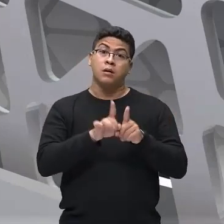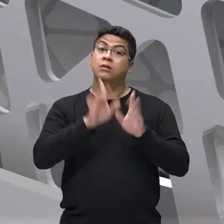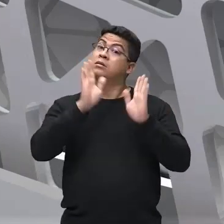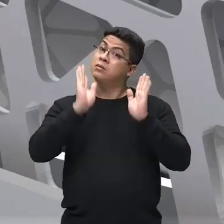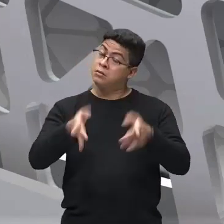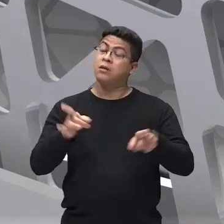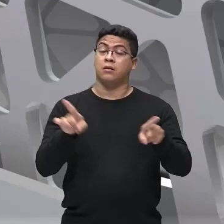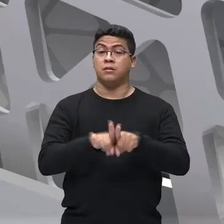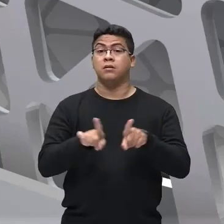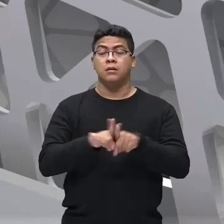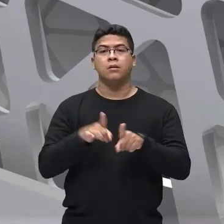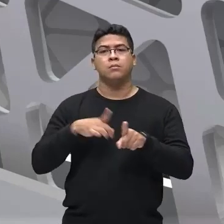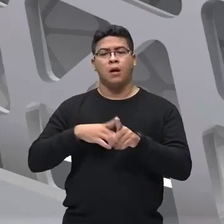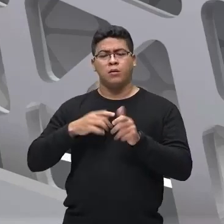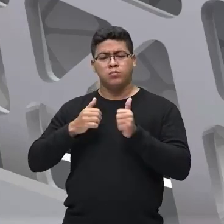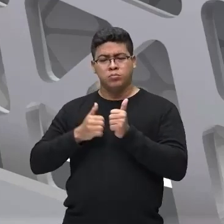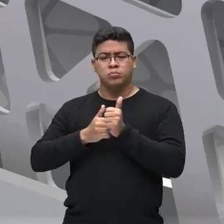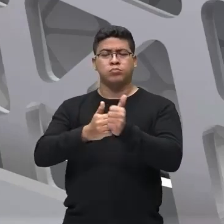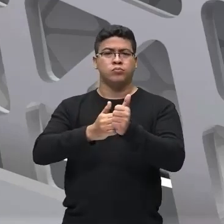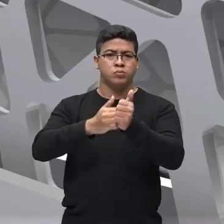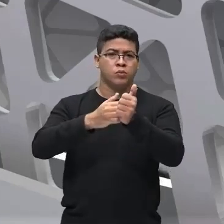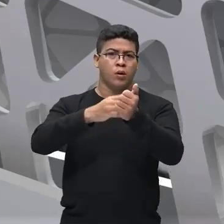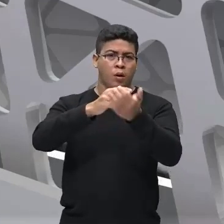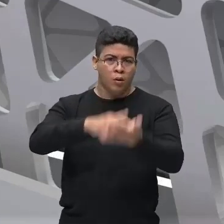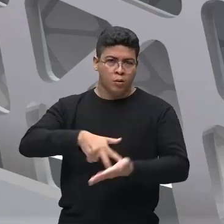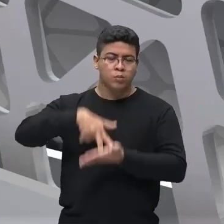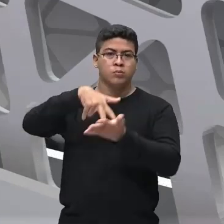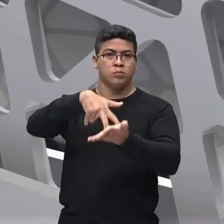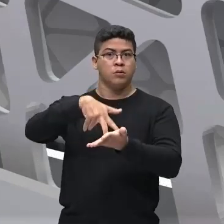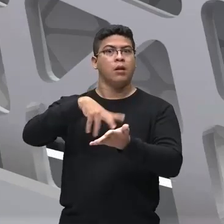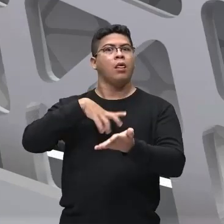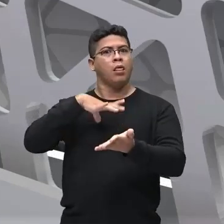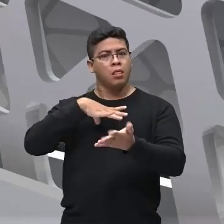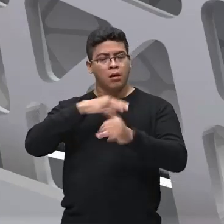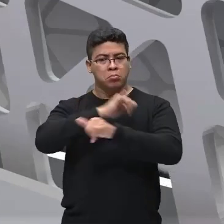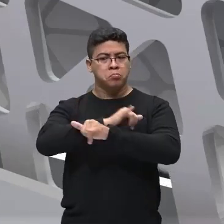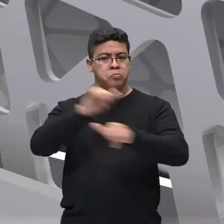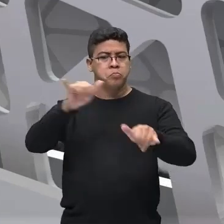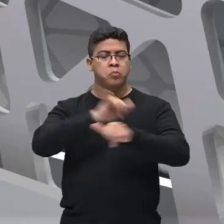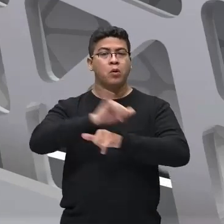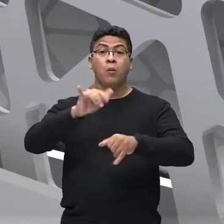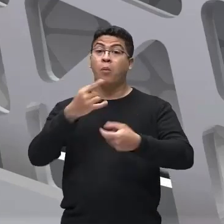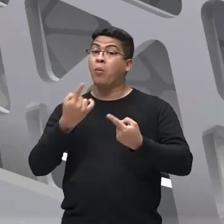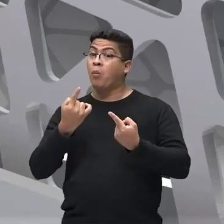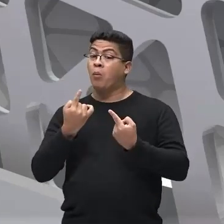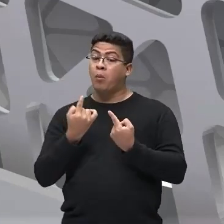sendo protagonistas, inclusive tendo blogs contra o